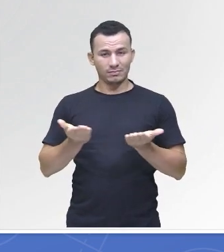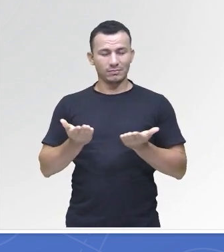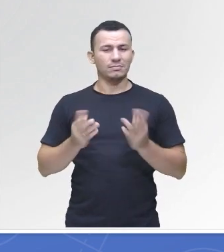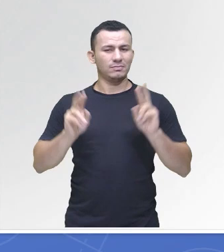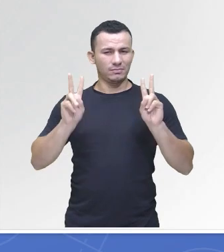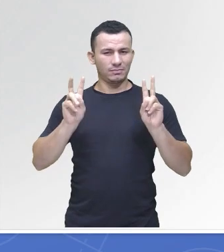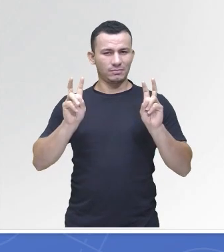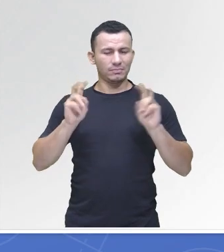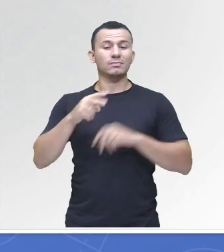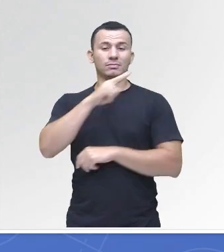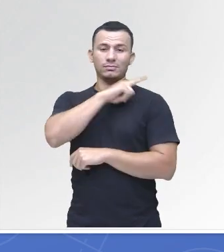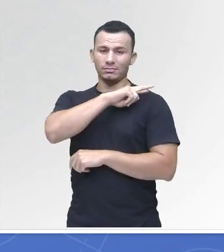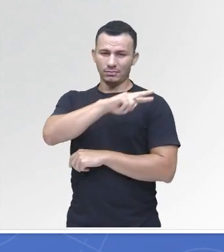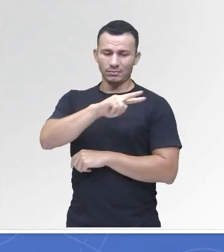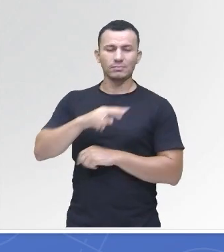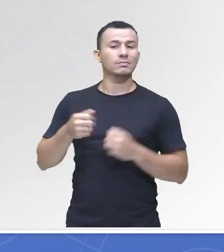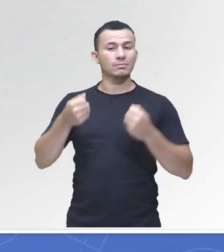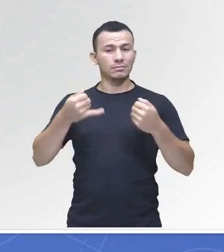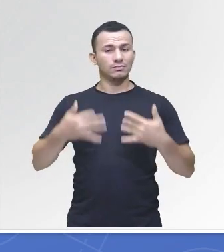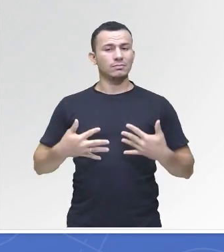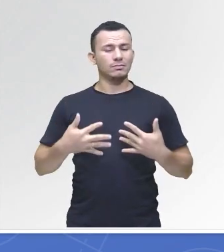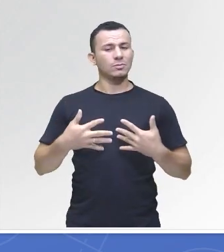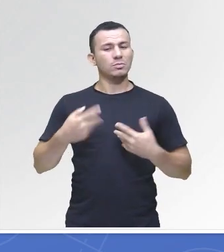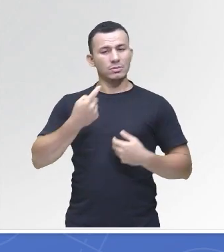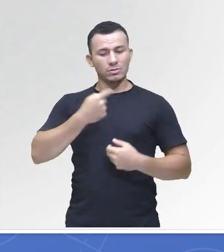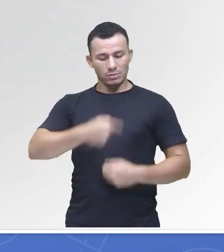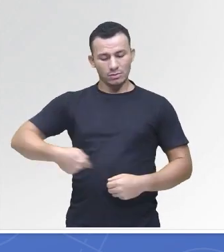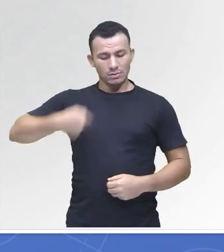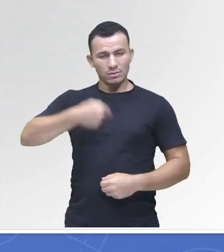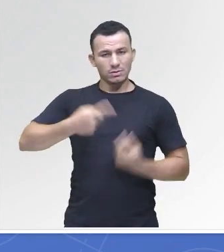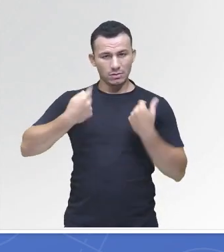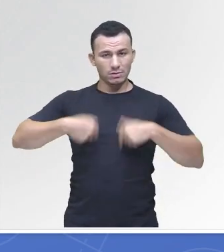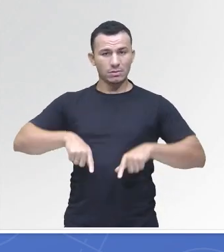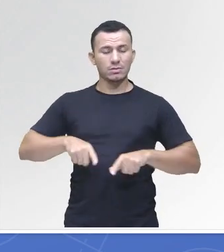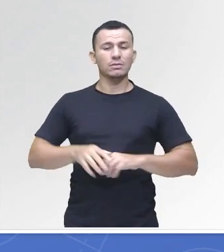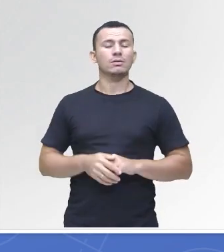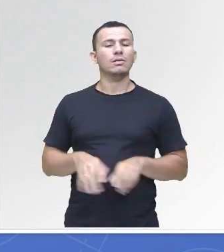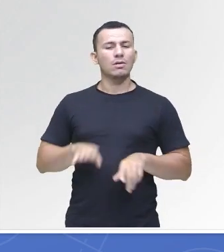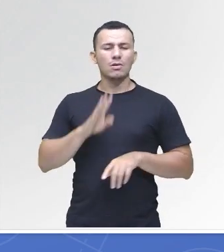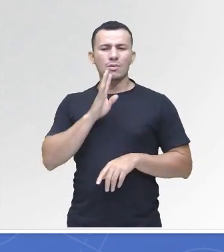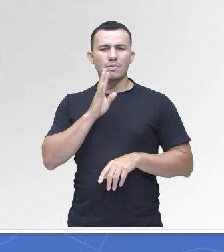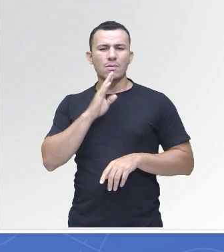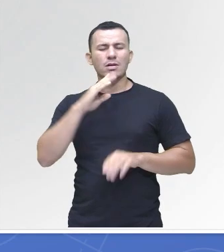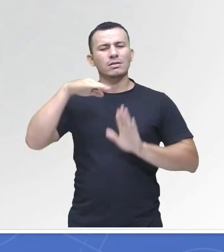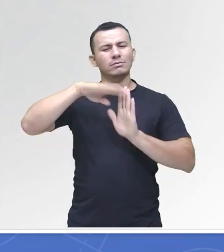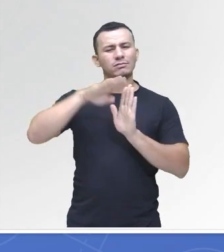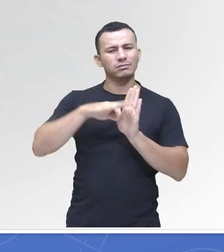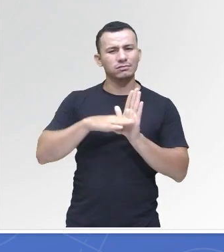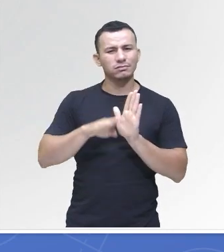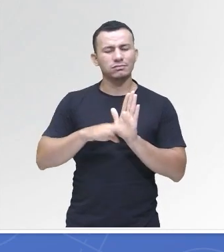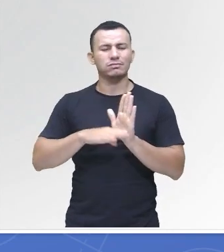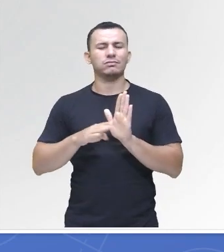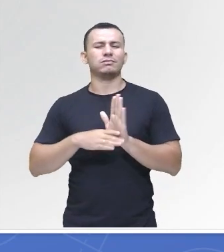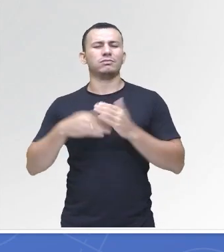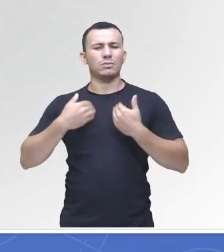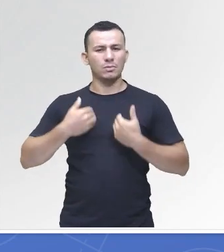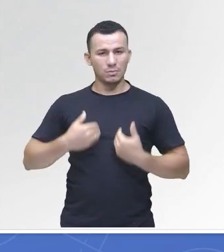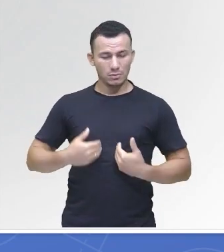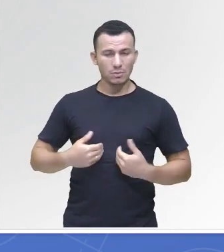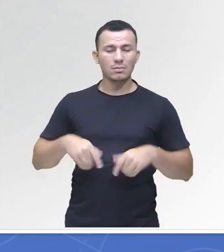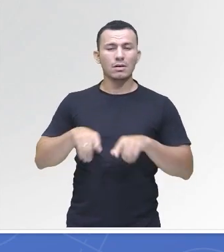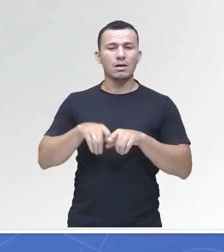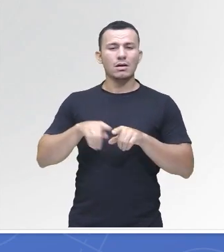né, no segundo ano, falando sobre esse sistema, né? A gente vai conhecer ali um pouco das suas propriedades, a sua fisiologia e